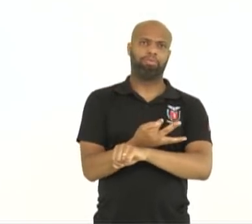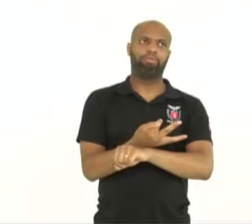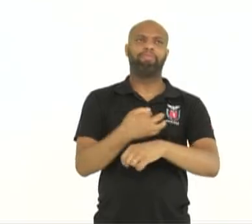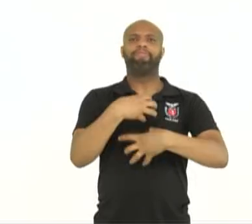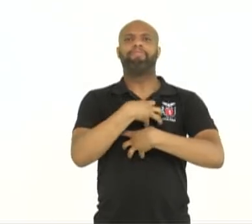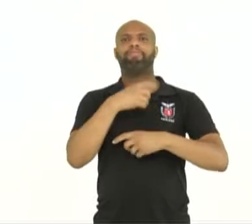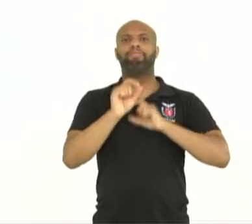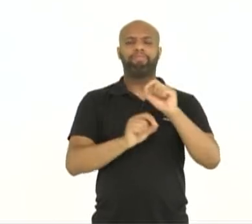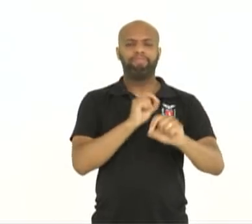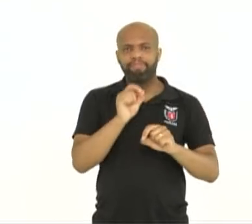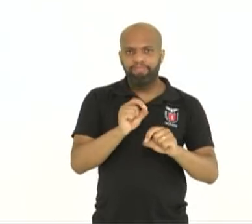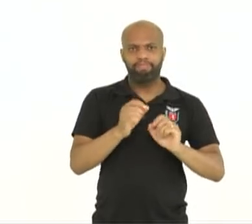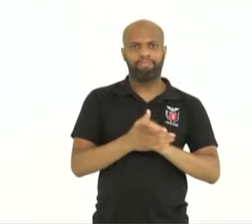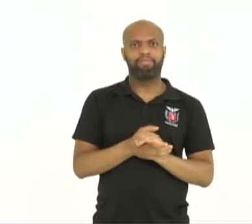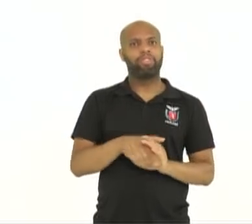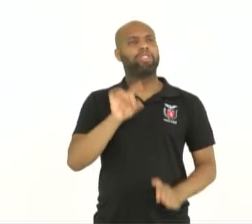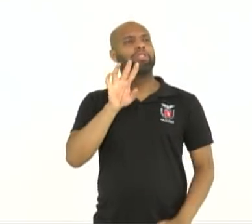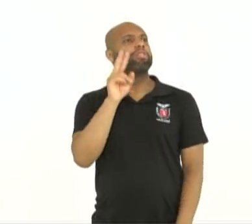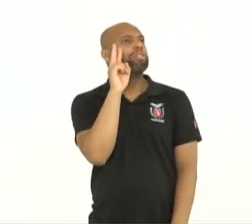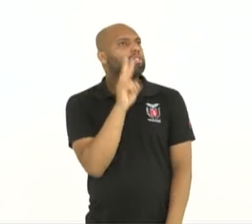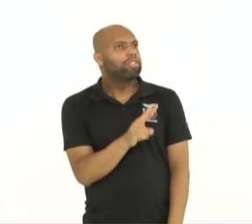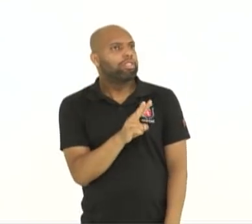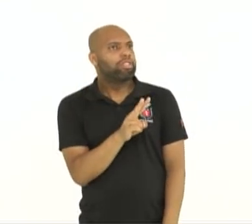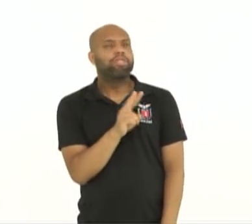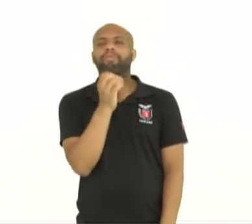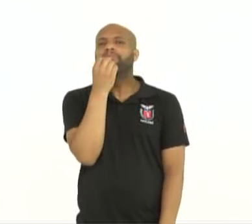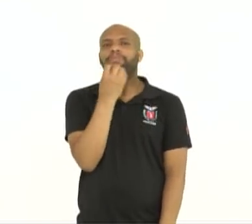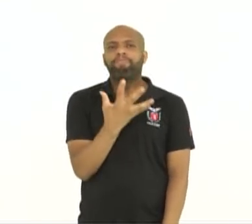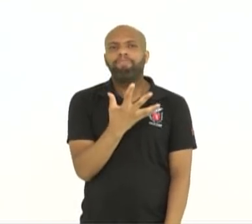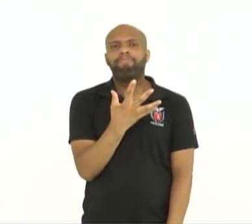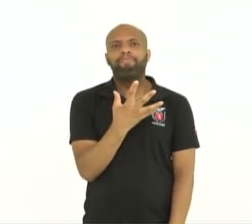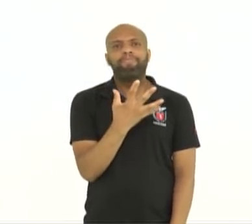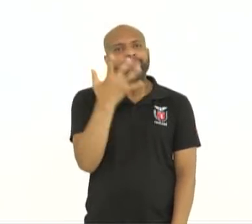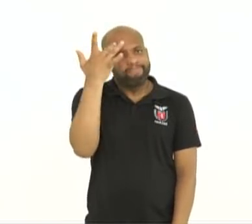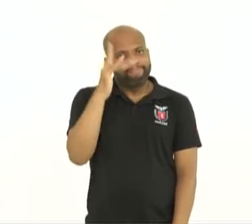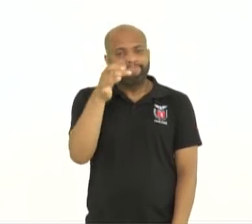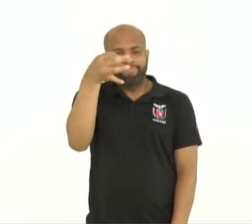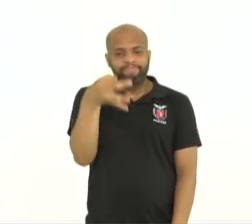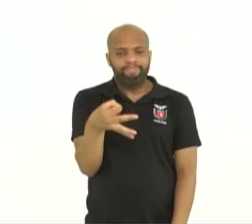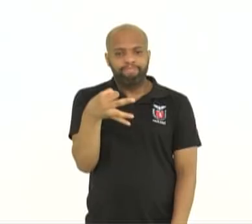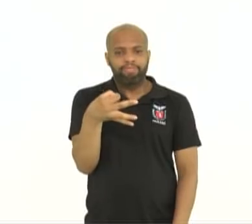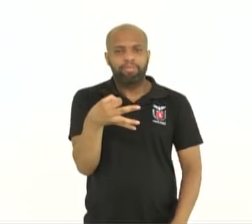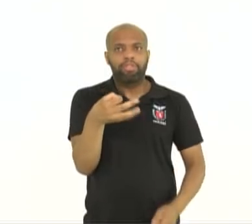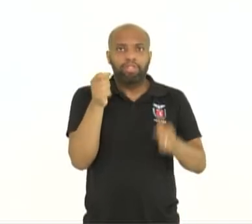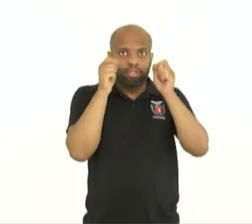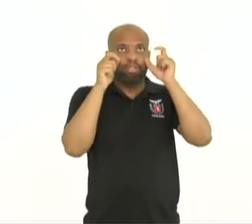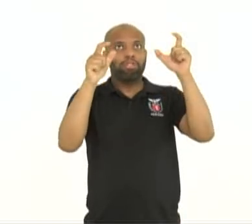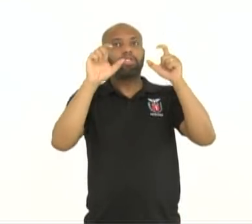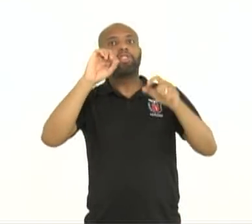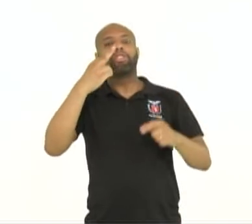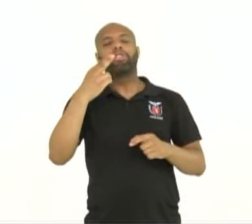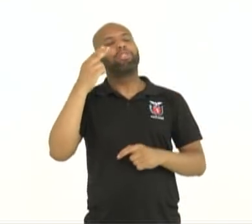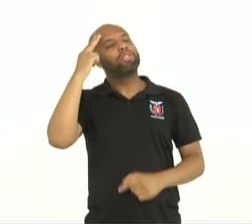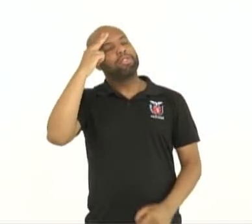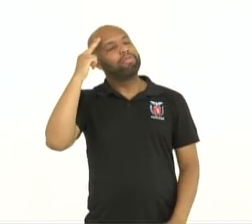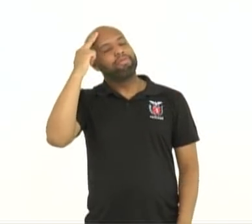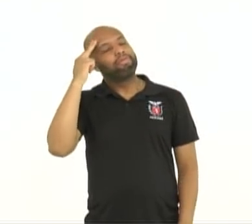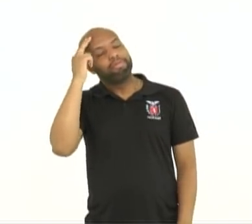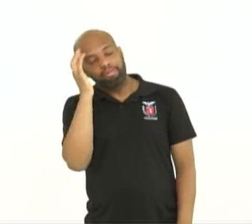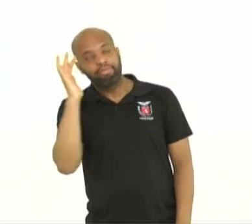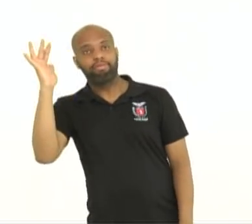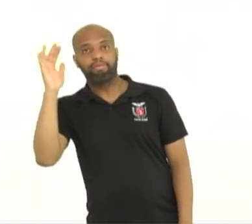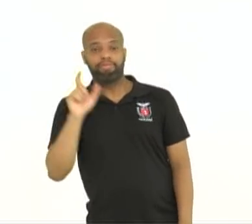ficar assim olhando, tão bom que nem sabia direito se estava acordado mesmo ou sonhando.